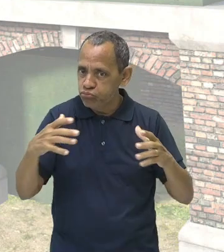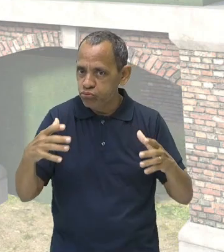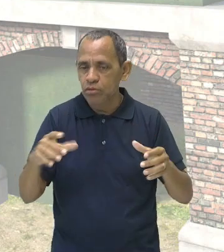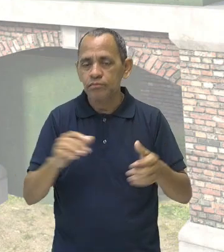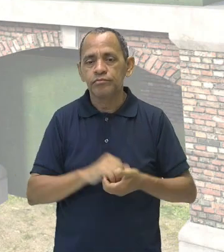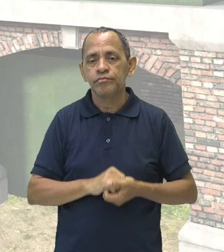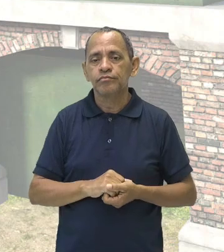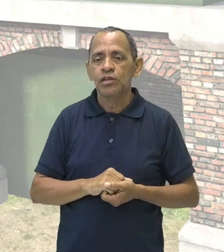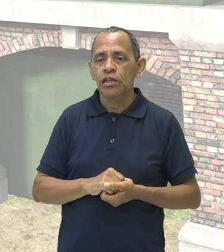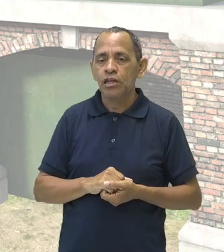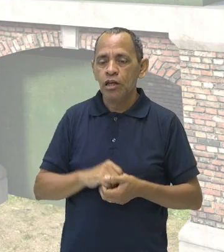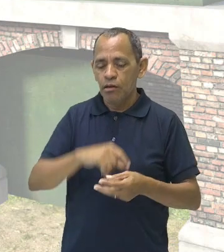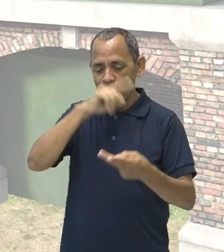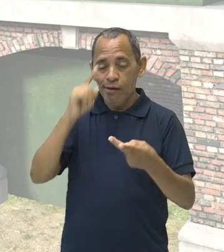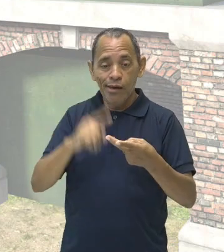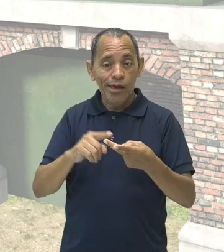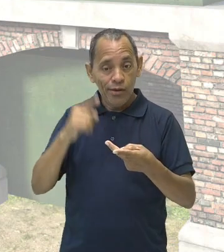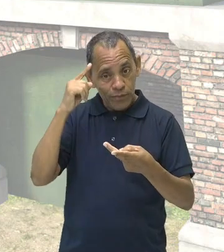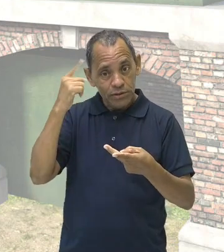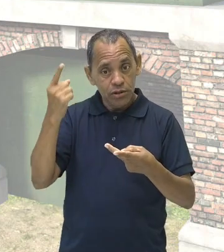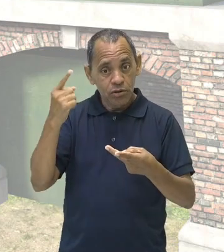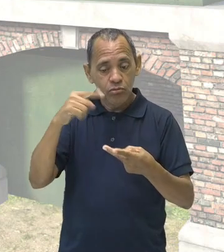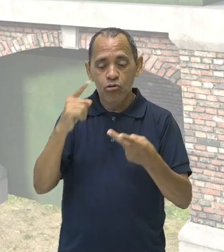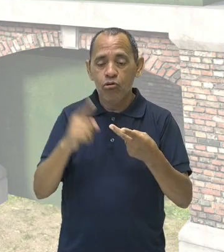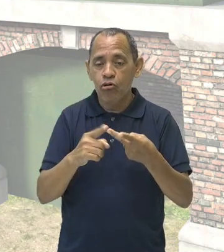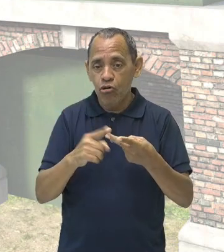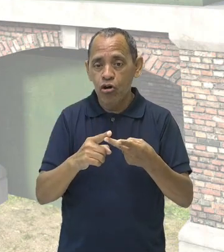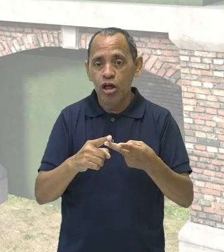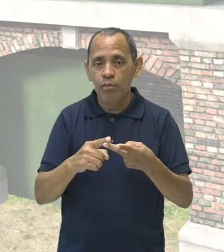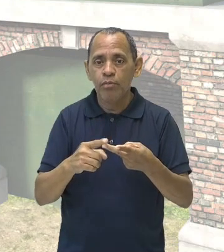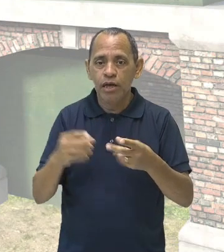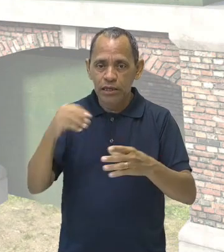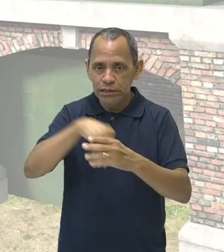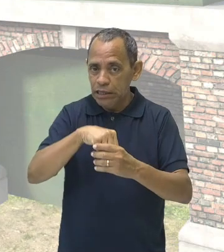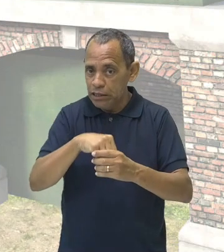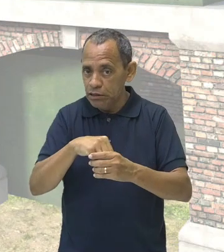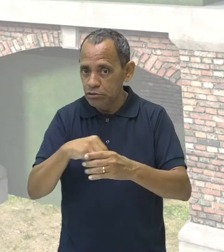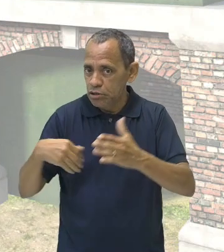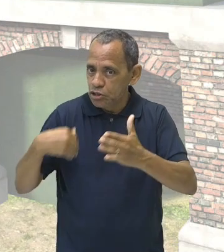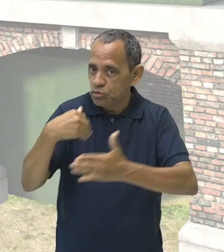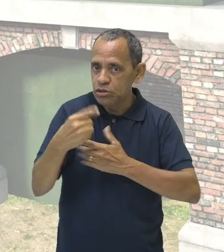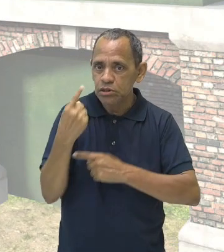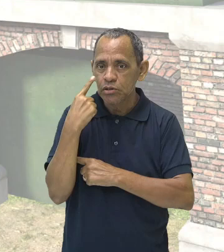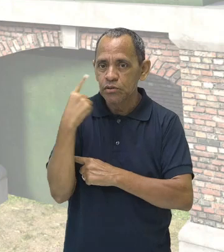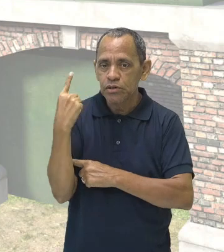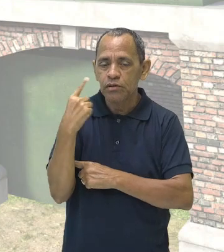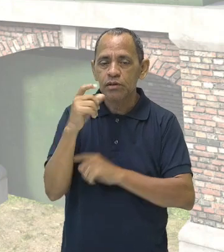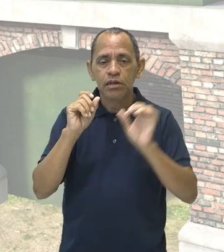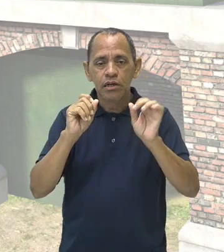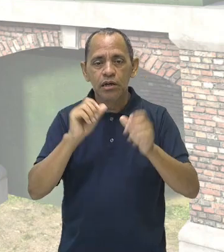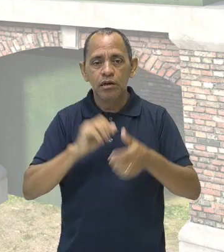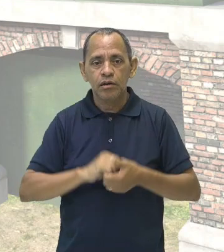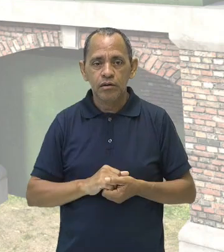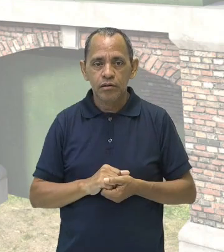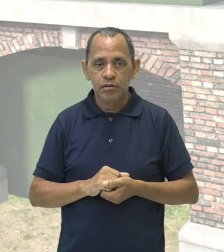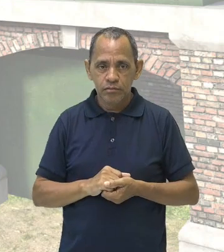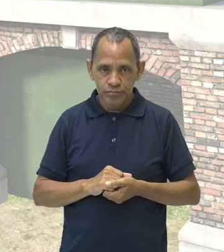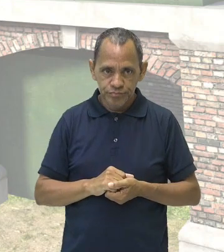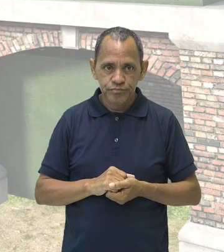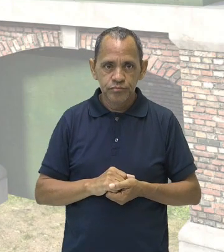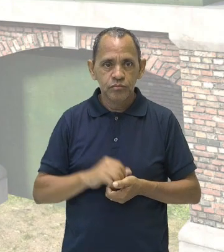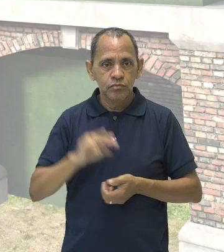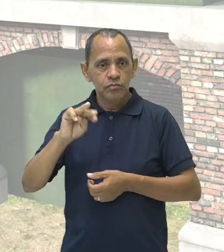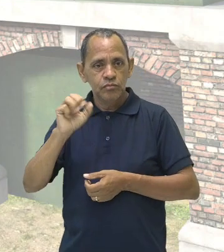invenção que vai ser fundamental nesse processo, a gente observa aqui, é a water